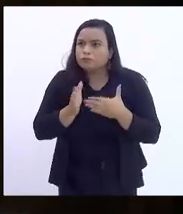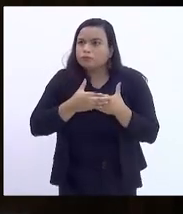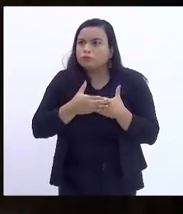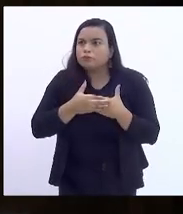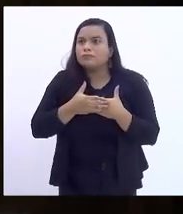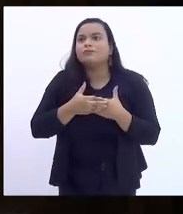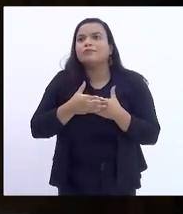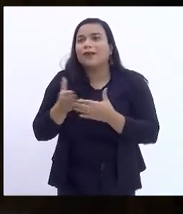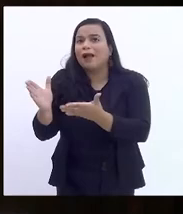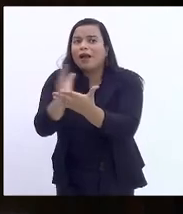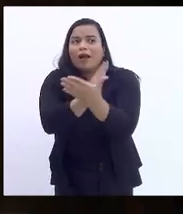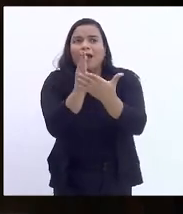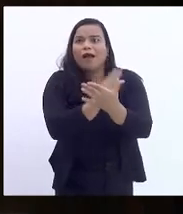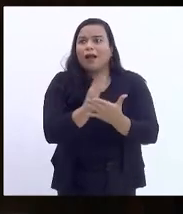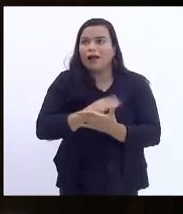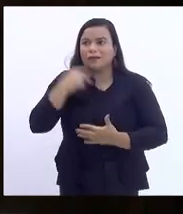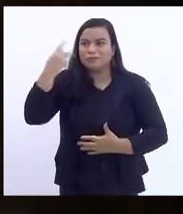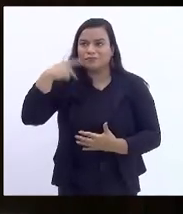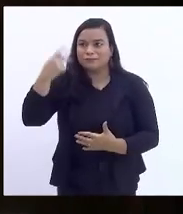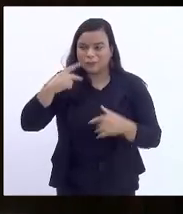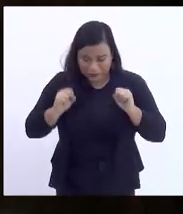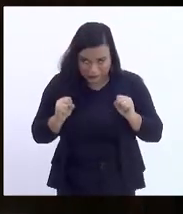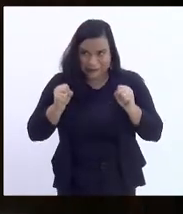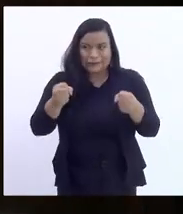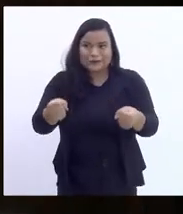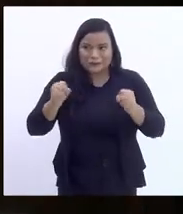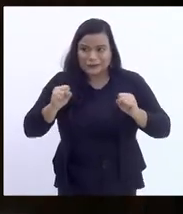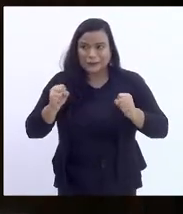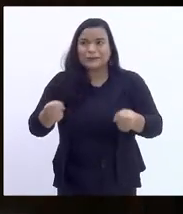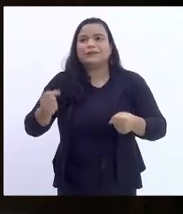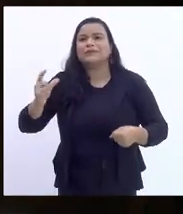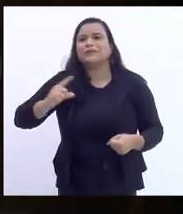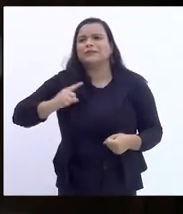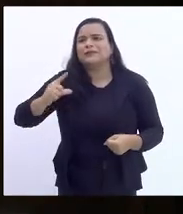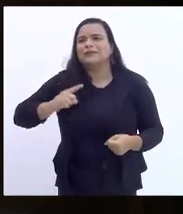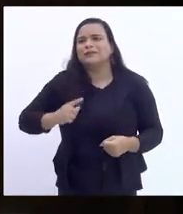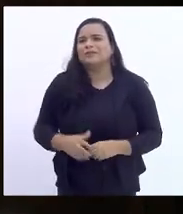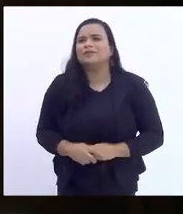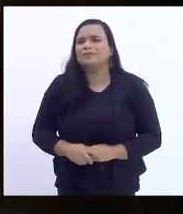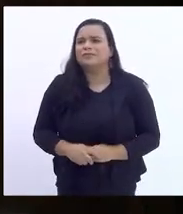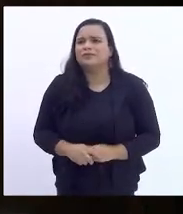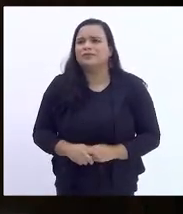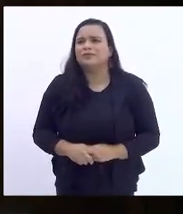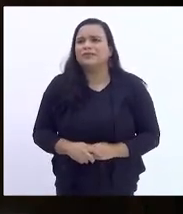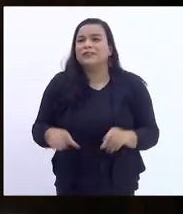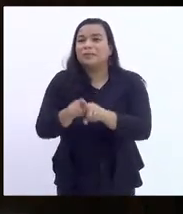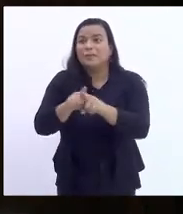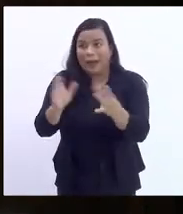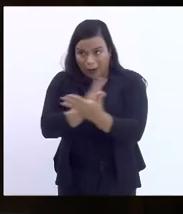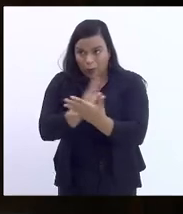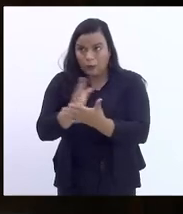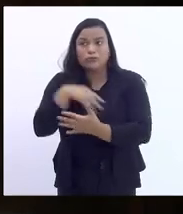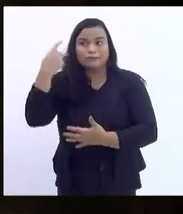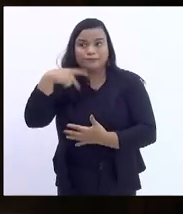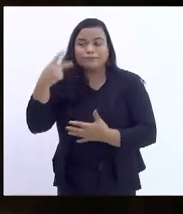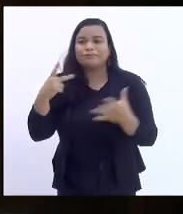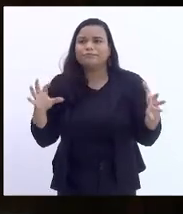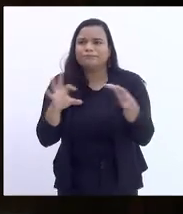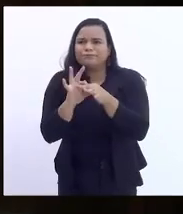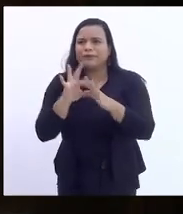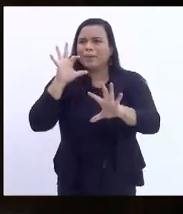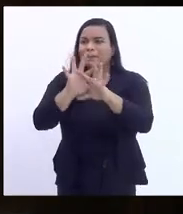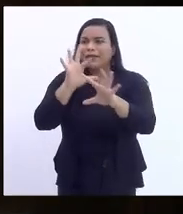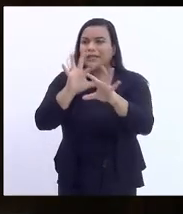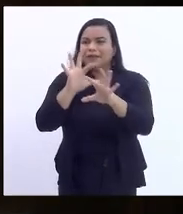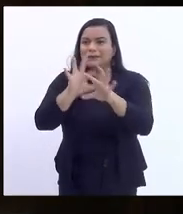parlamentares são ligado ao também a pior coisa que tem que tirar as milícias do Rio de Janeiro sinumed